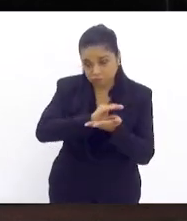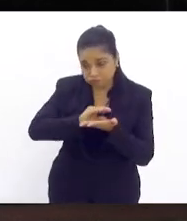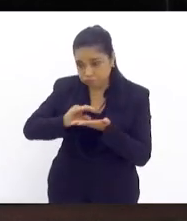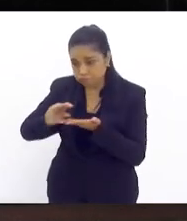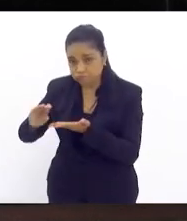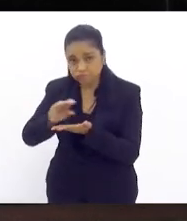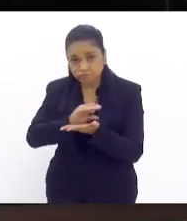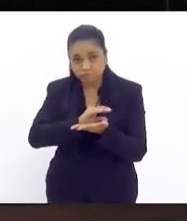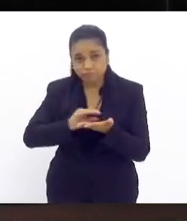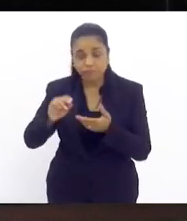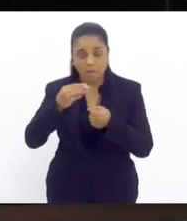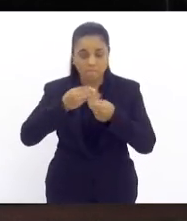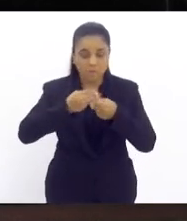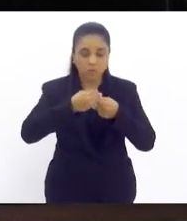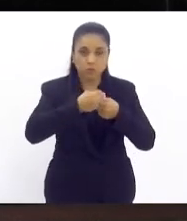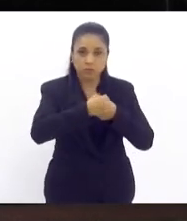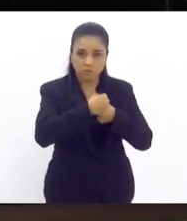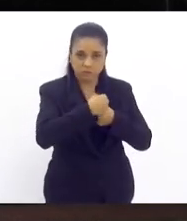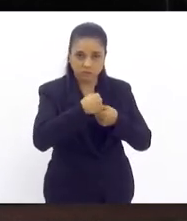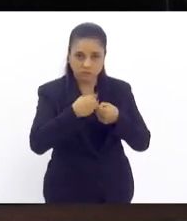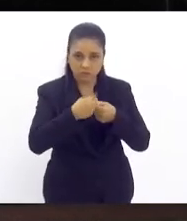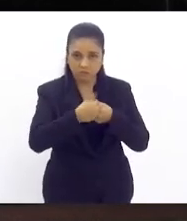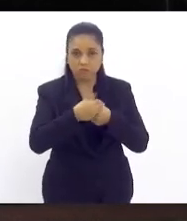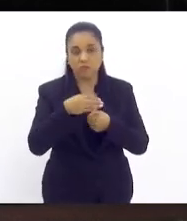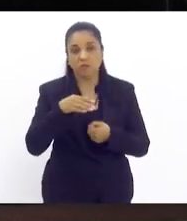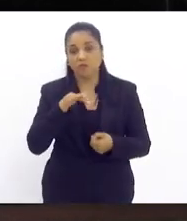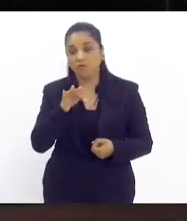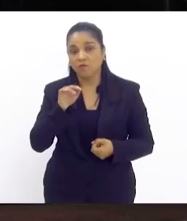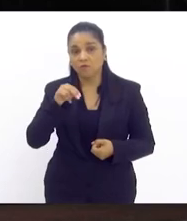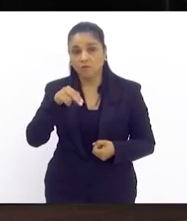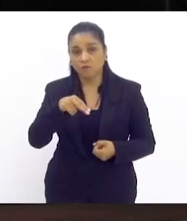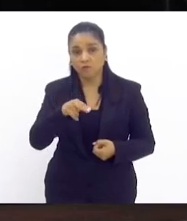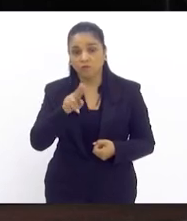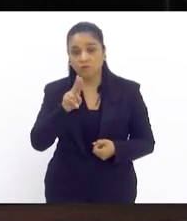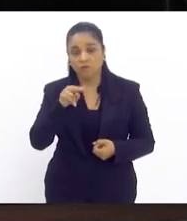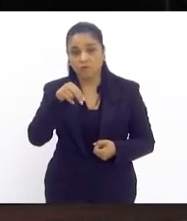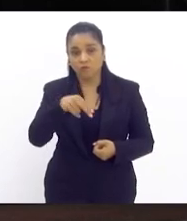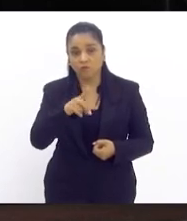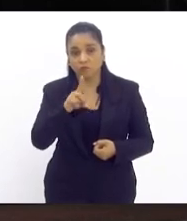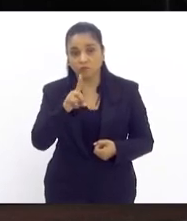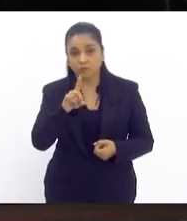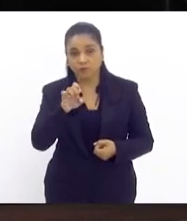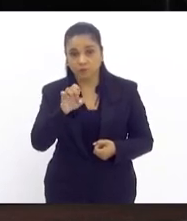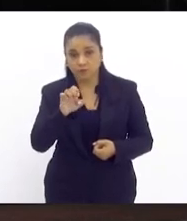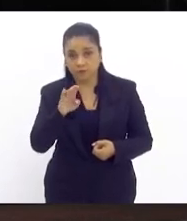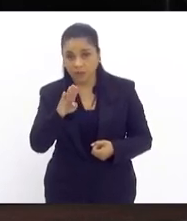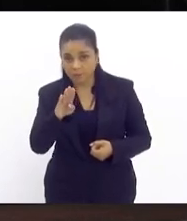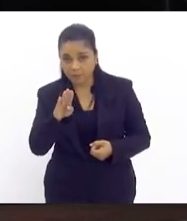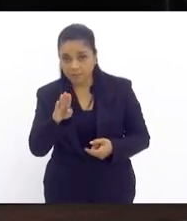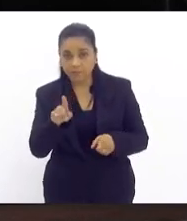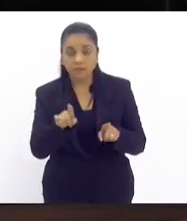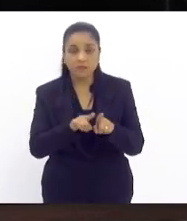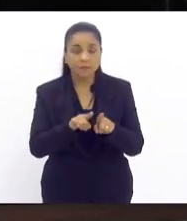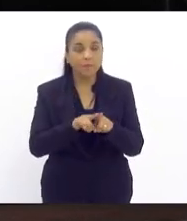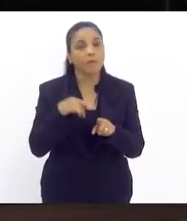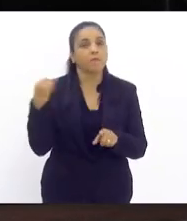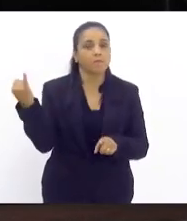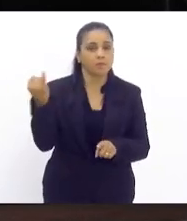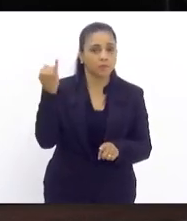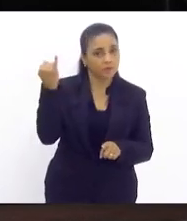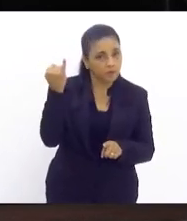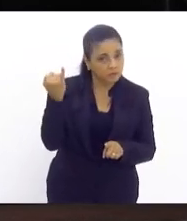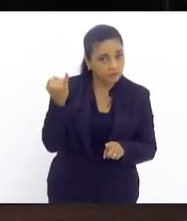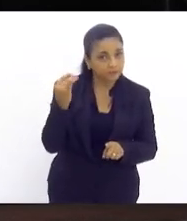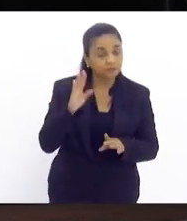a municípios e a transferência do Fundeb, que é de extrema relevância, mas nós temos aqui também, né,